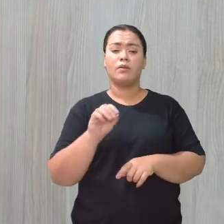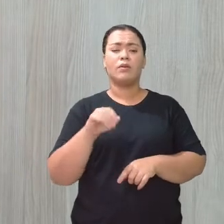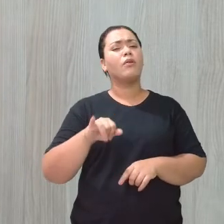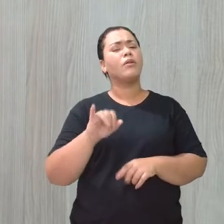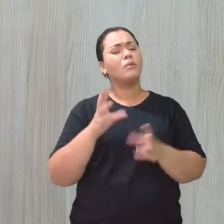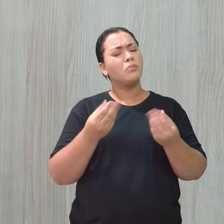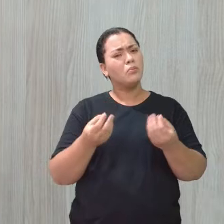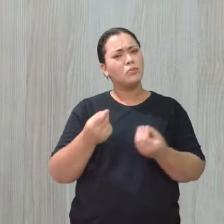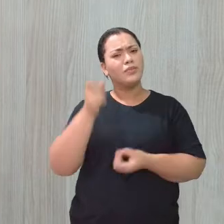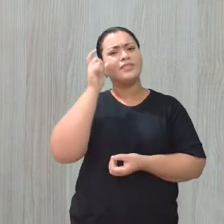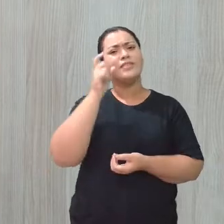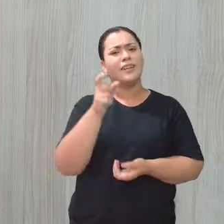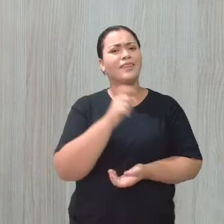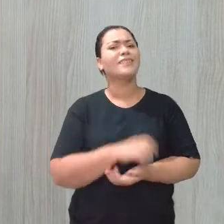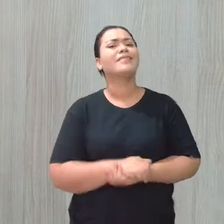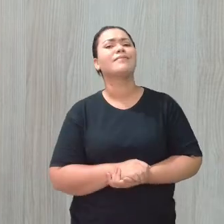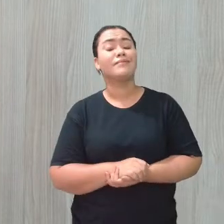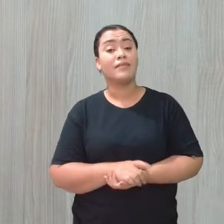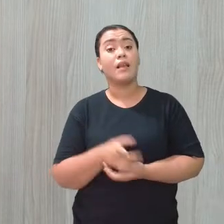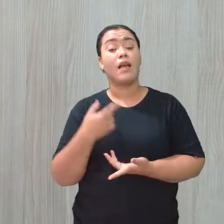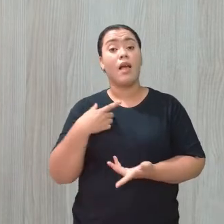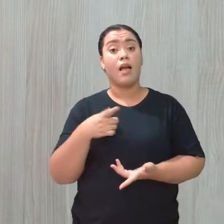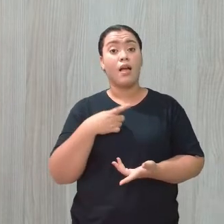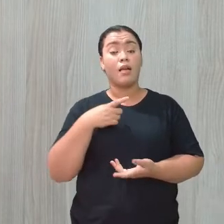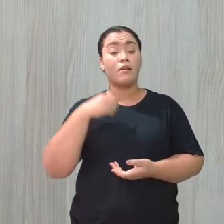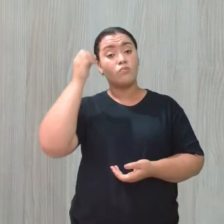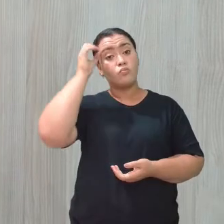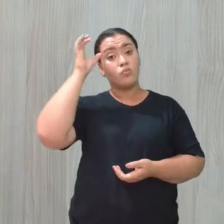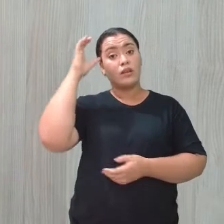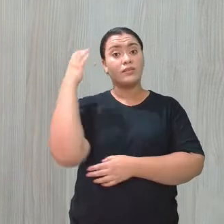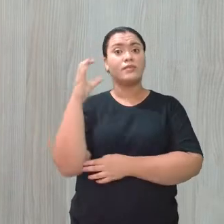muito interessante para esse conhecimento